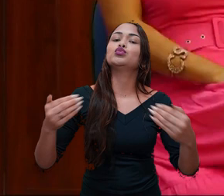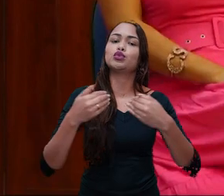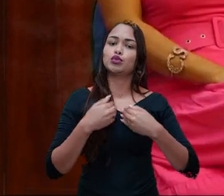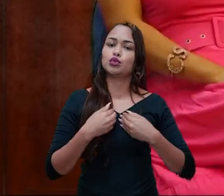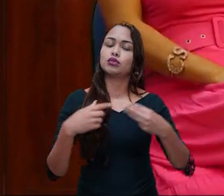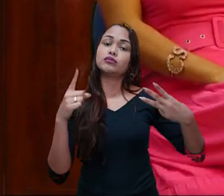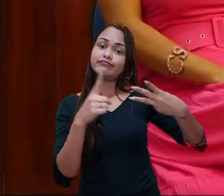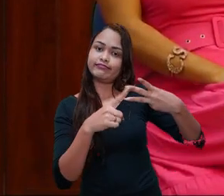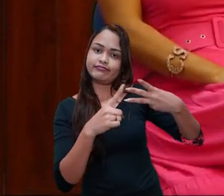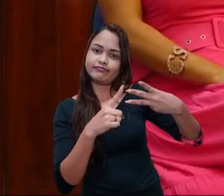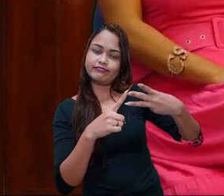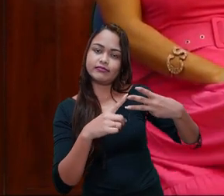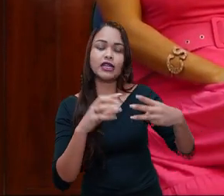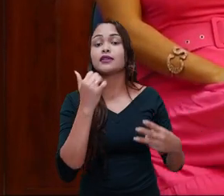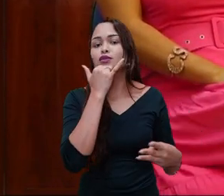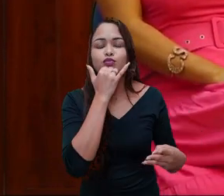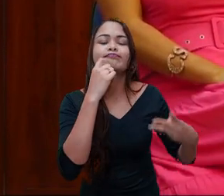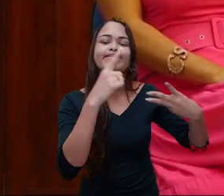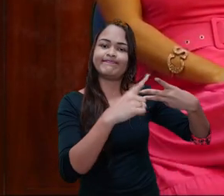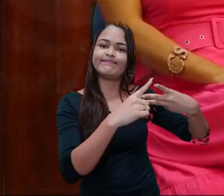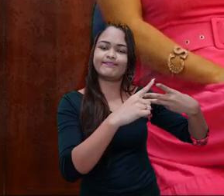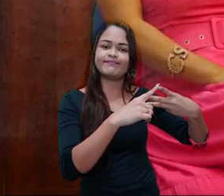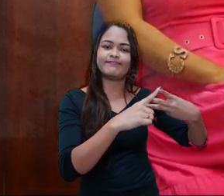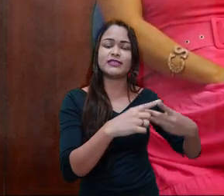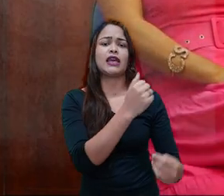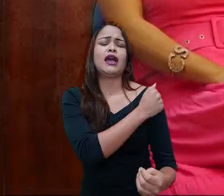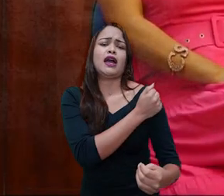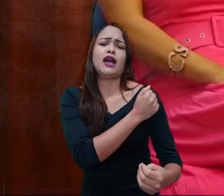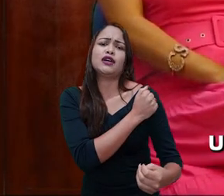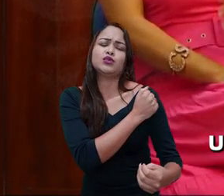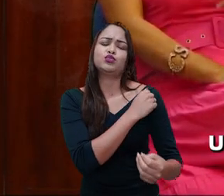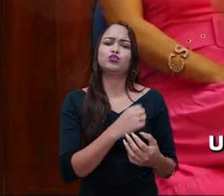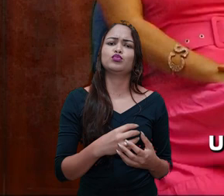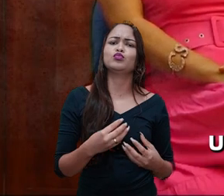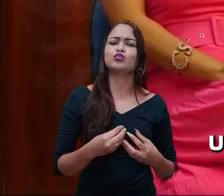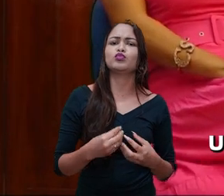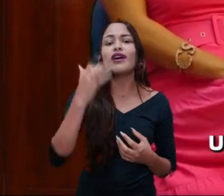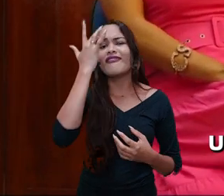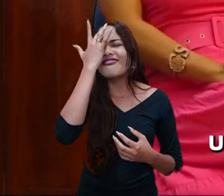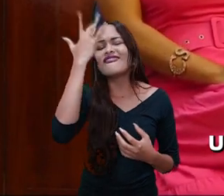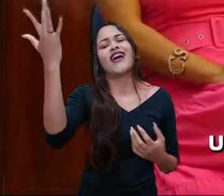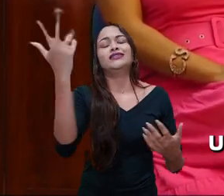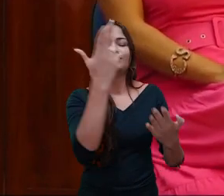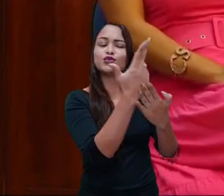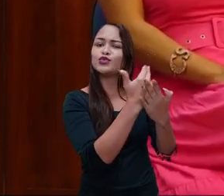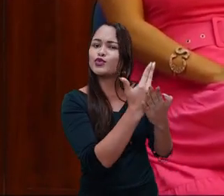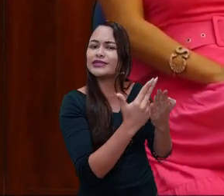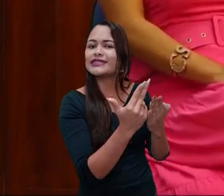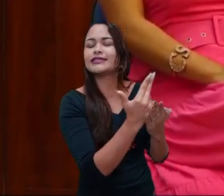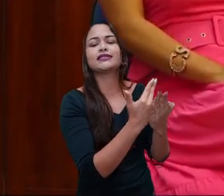moderado, na verdade leve, por exemplo, um aluno que ele tinha uma facilidade muito grande para